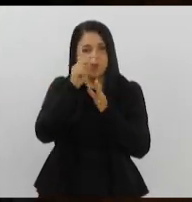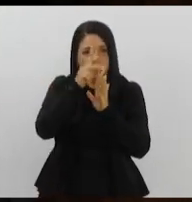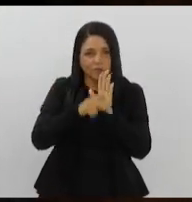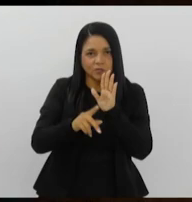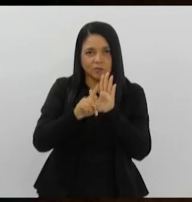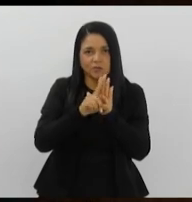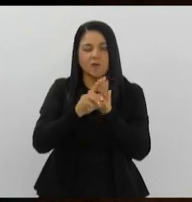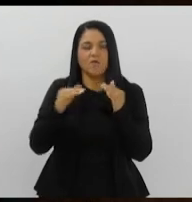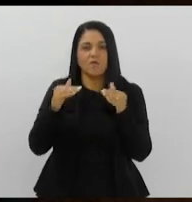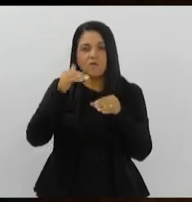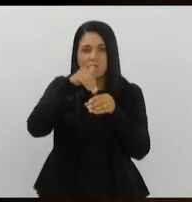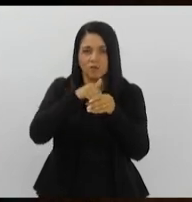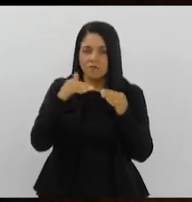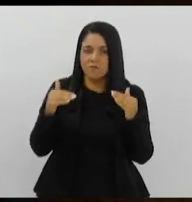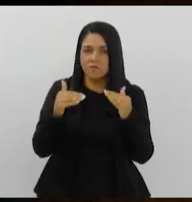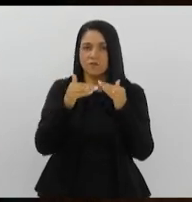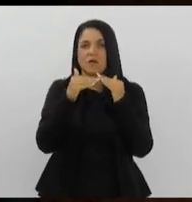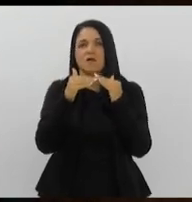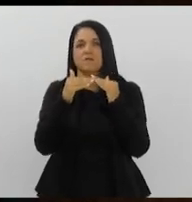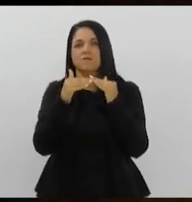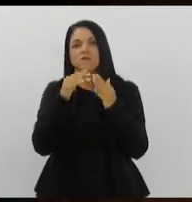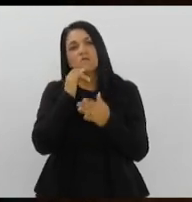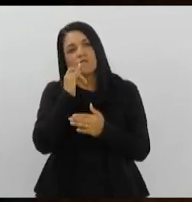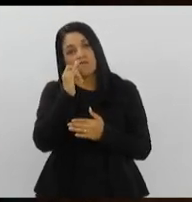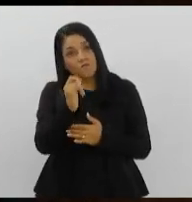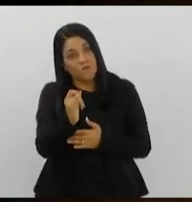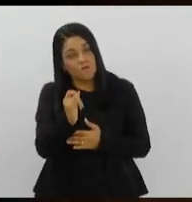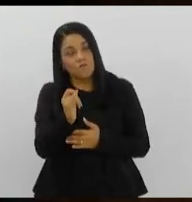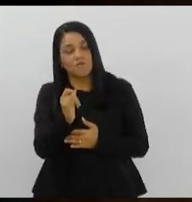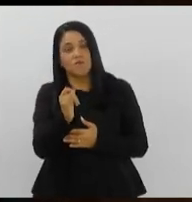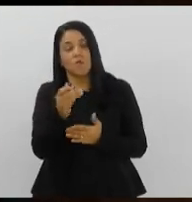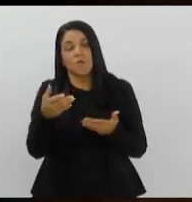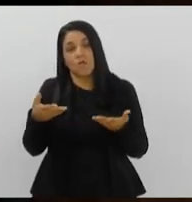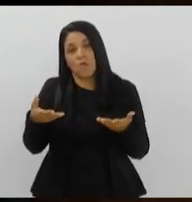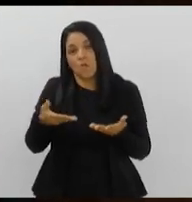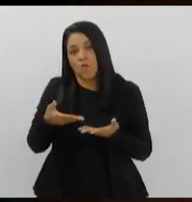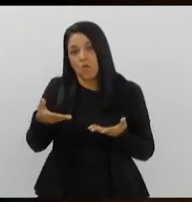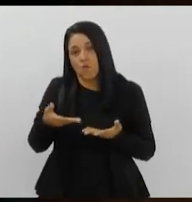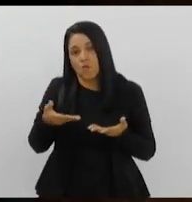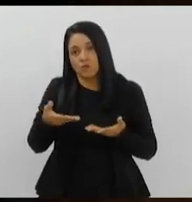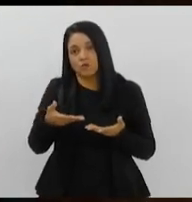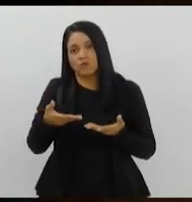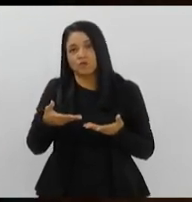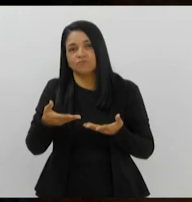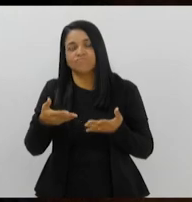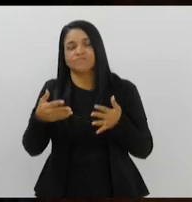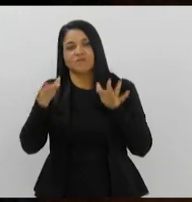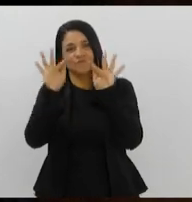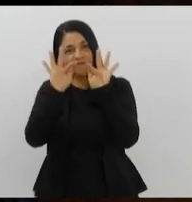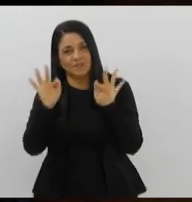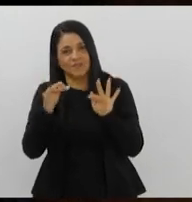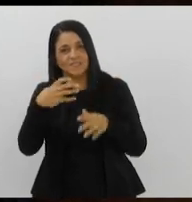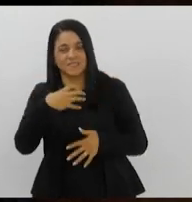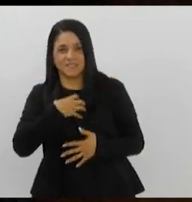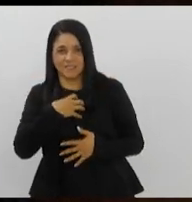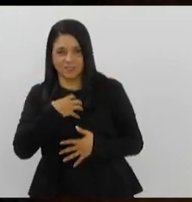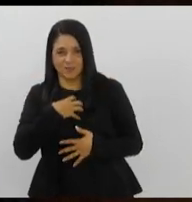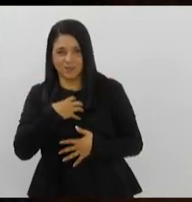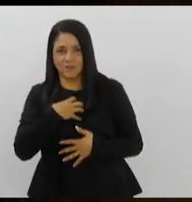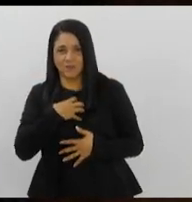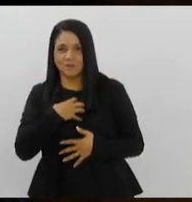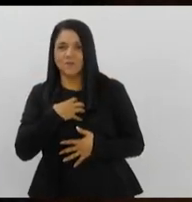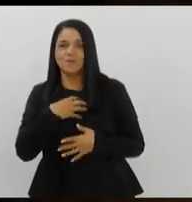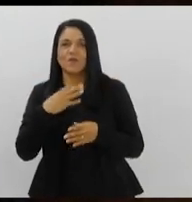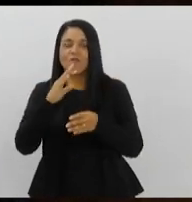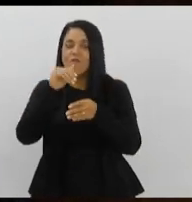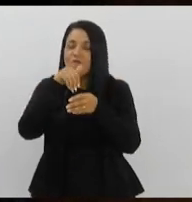votei favorável e tinha dito ali que, pelo menos hoje, eu saio feliz da Assembleia, que